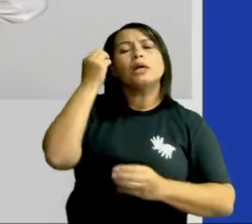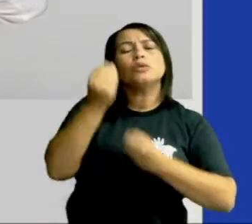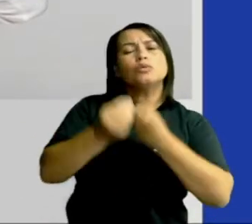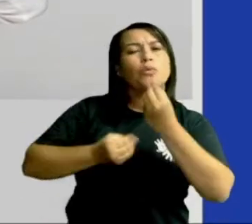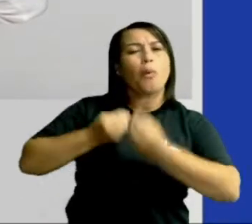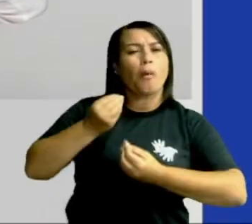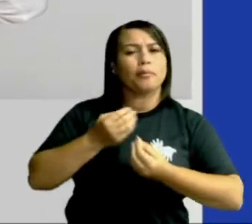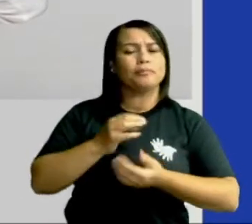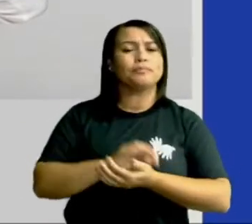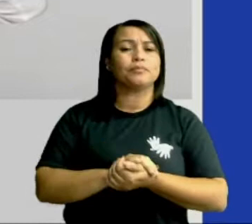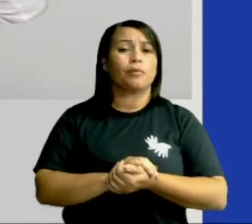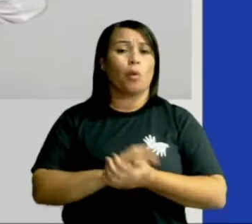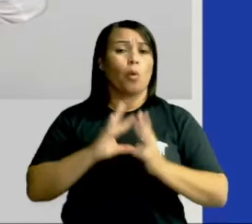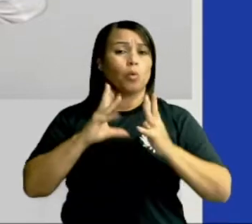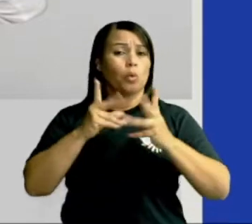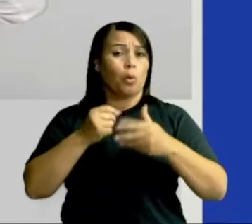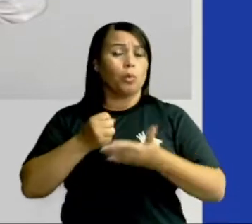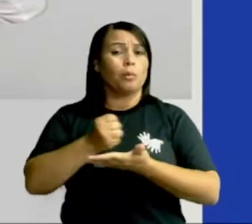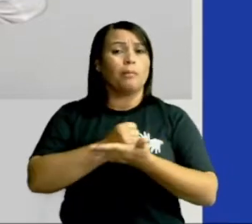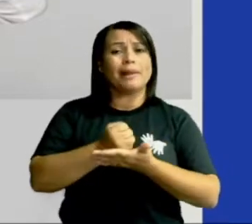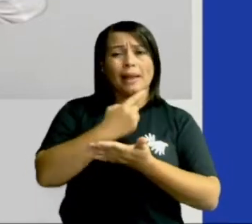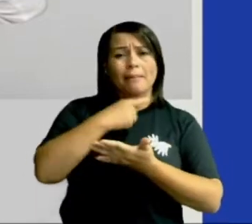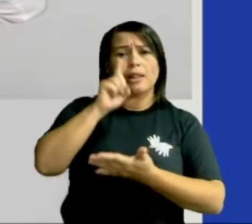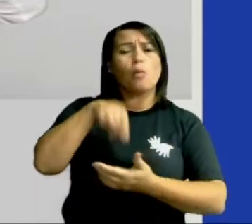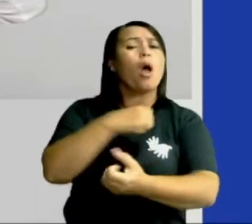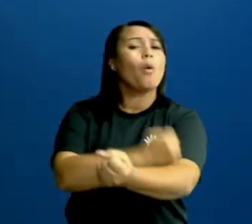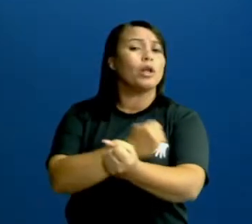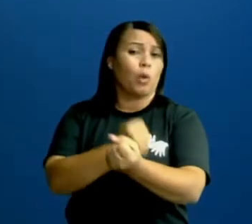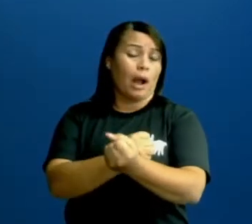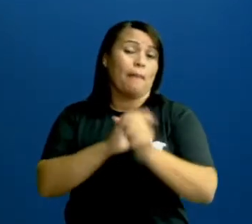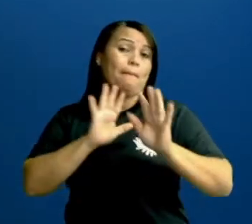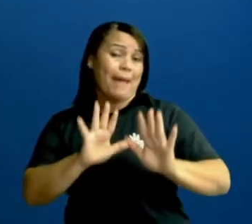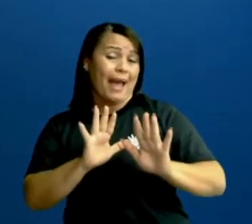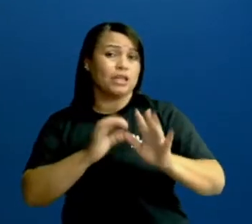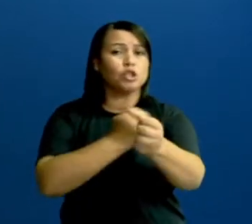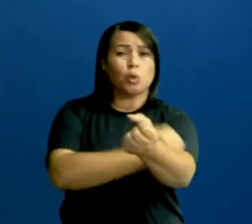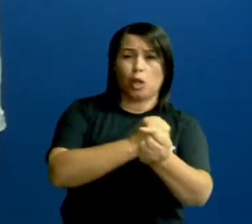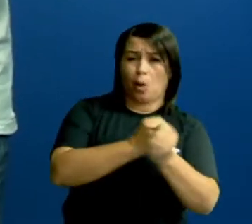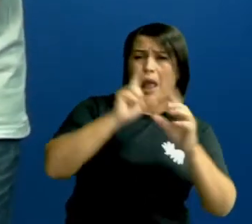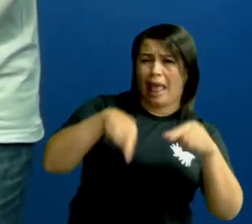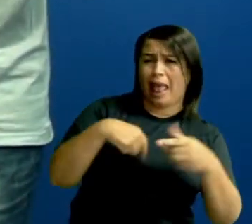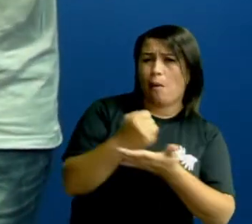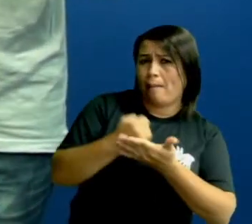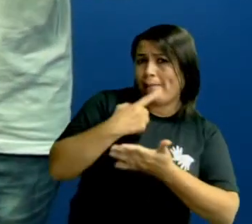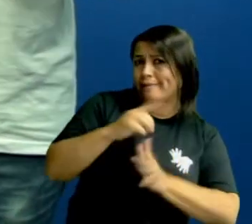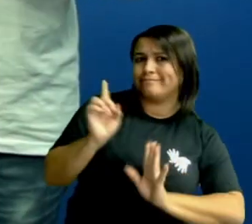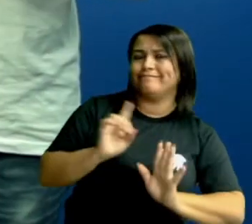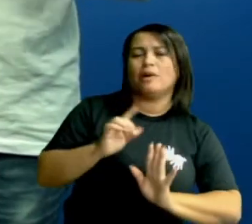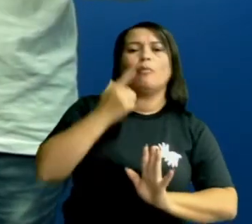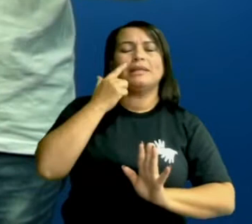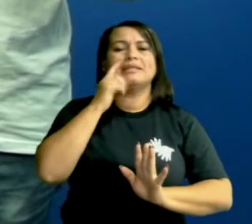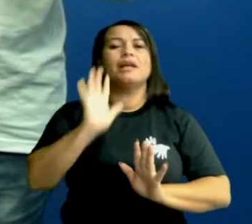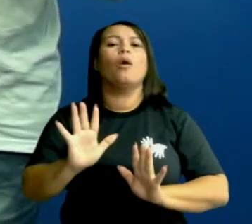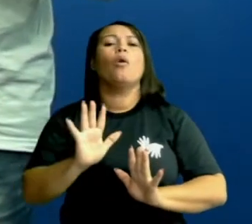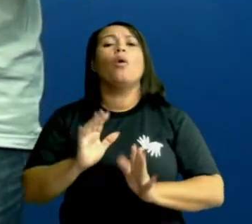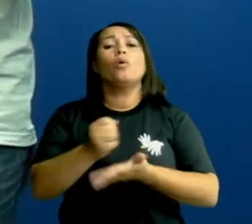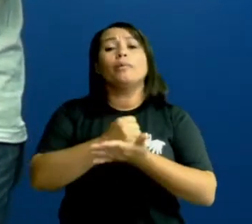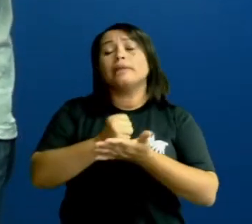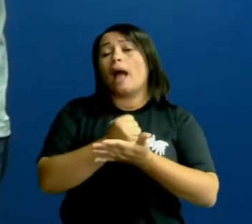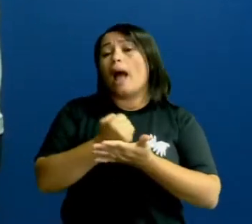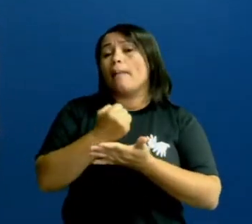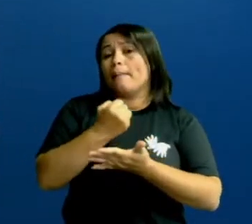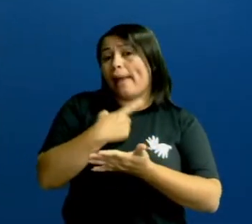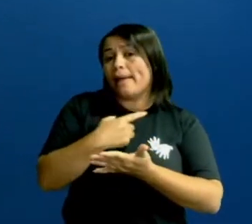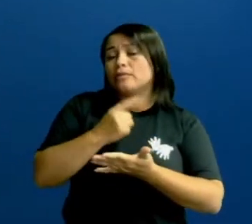maneira. Todo medicamento é uma droga, mas nem toda droga é um medicamento. Os medicamentos são